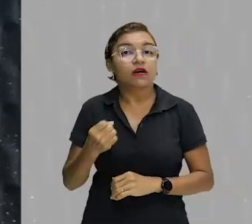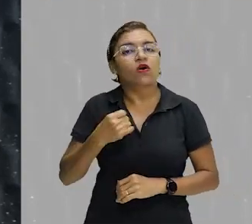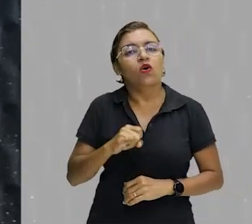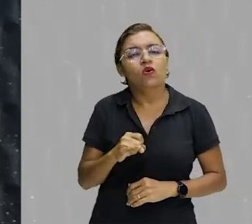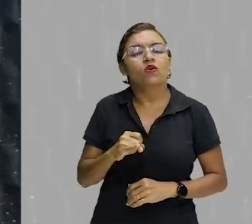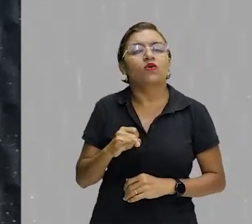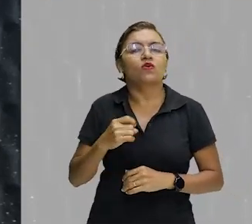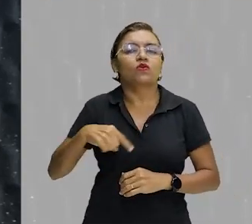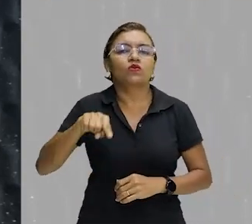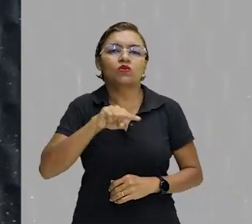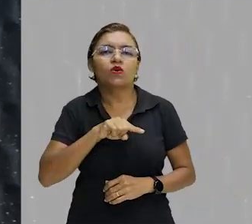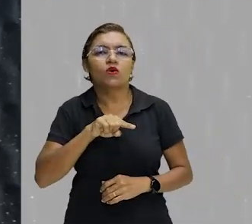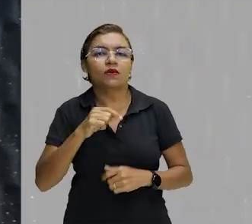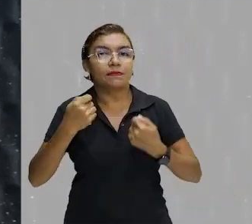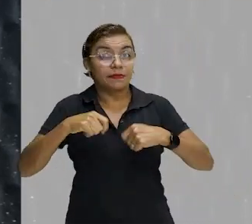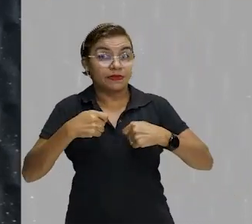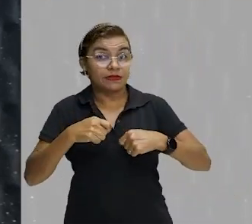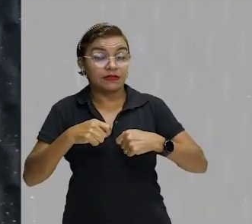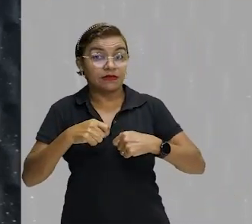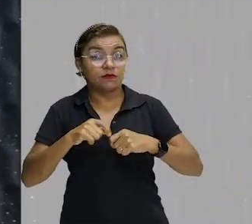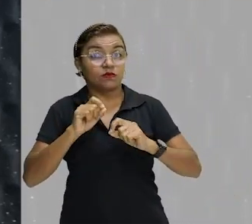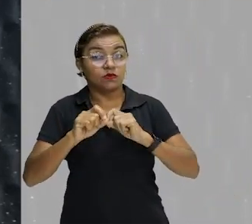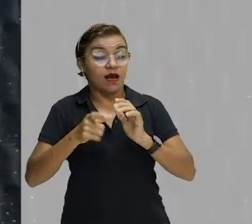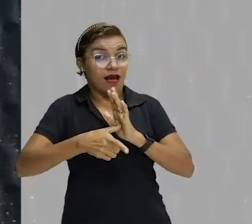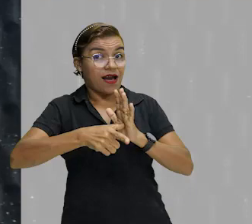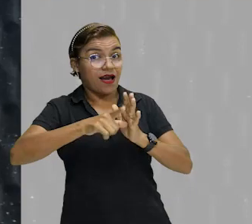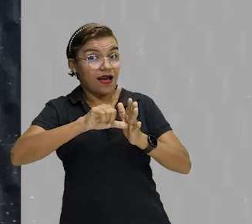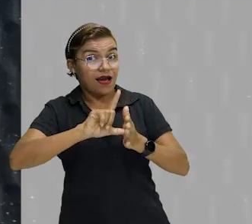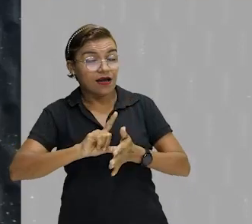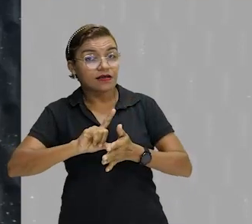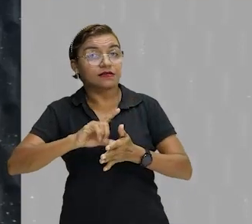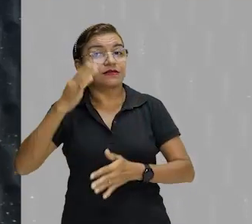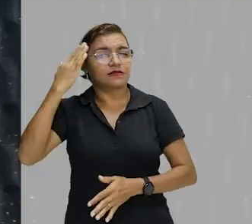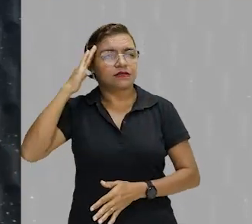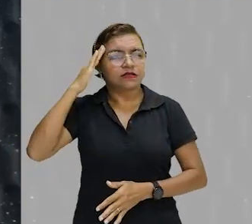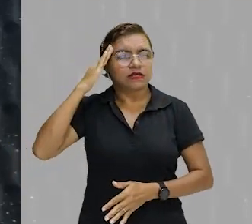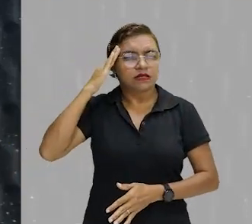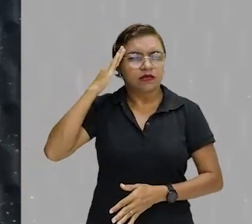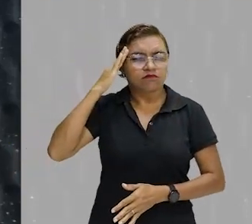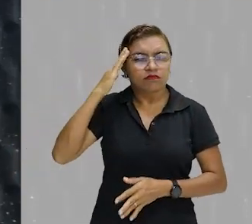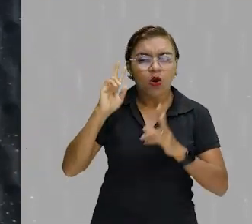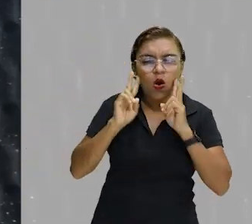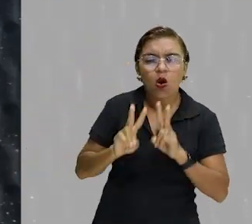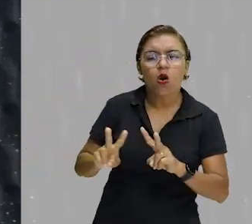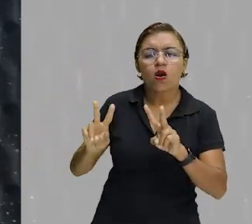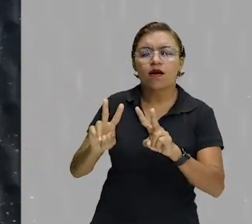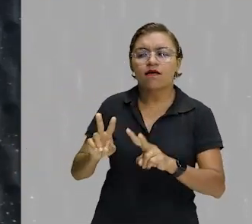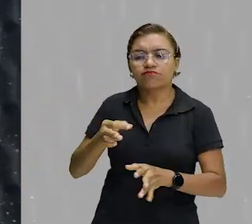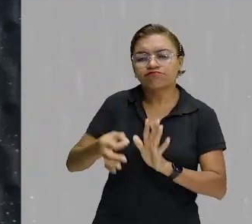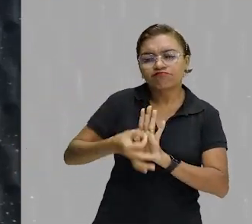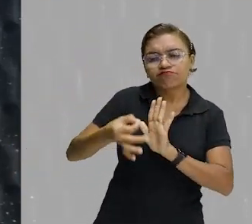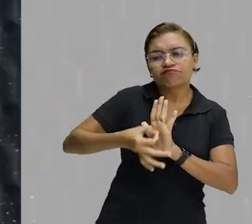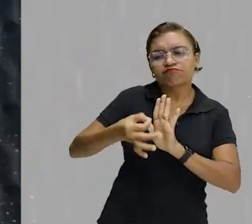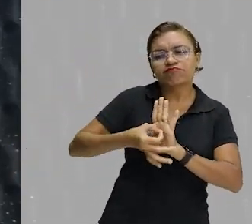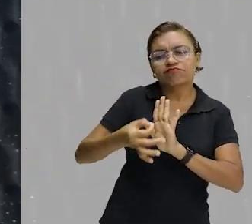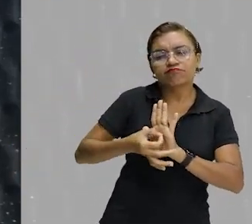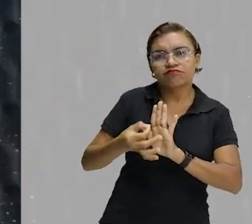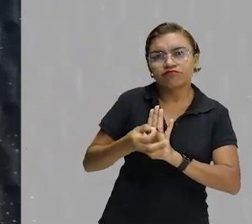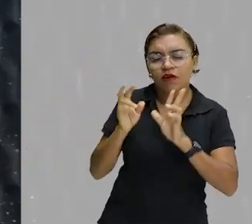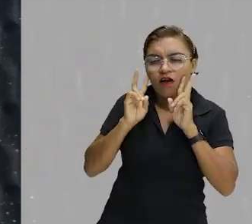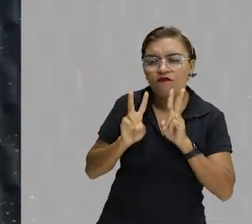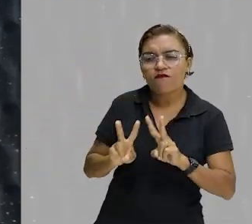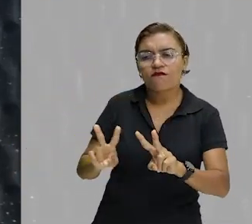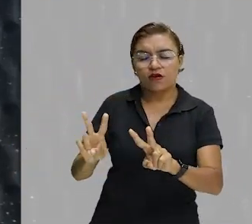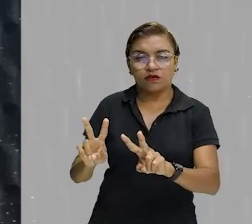aconteça, a gente tem que aprender a fazer uma linguagem crítica. Por que isso? O que eu estou